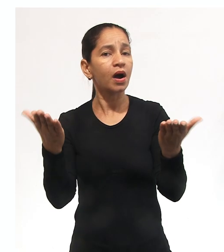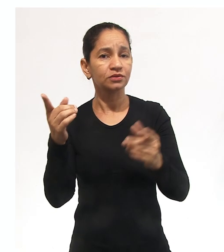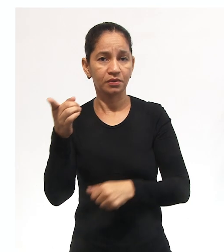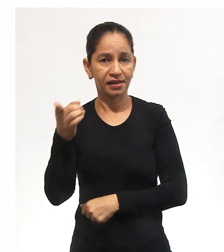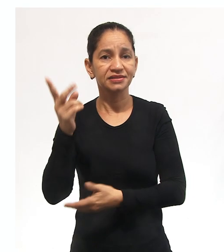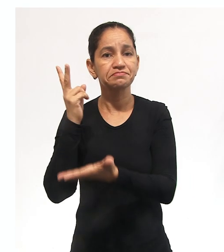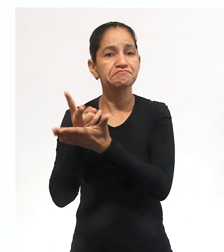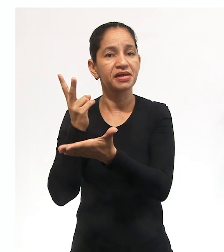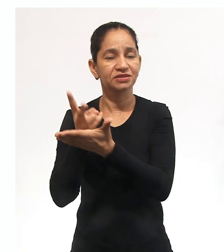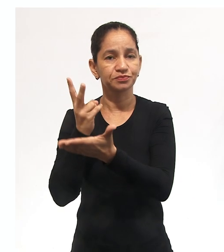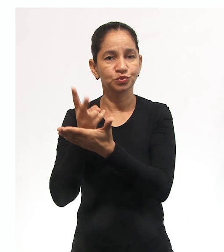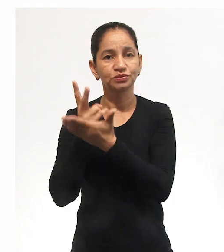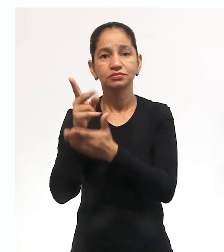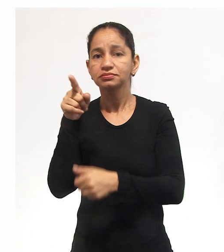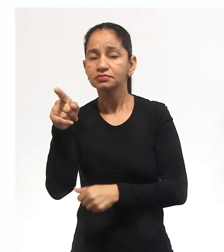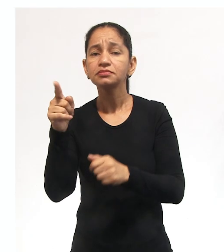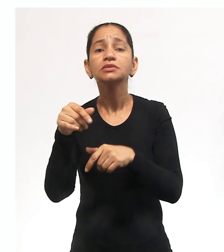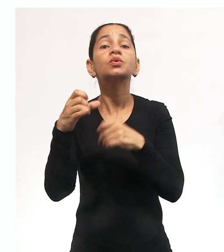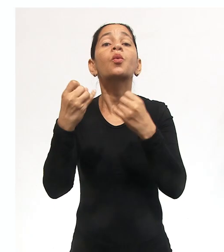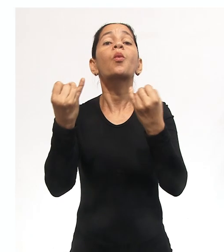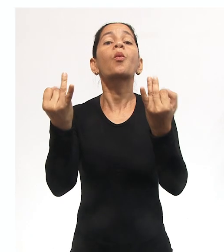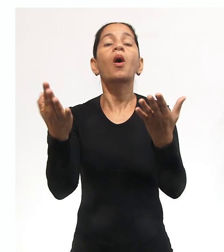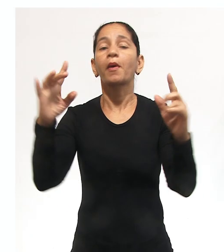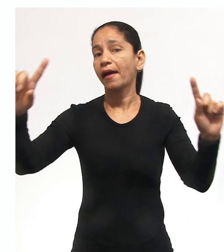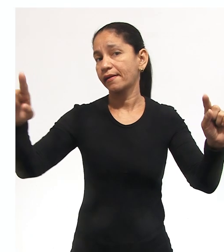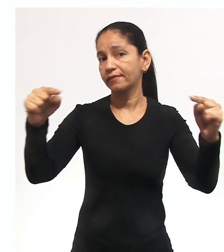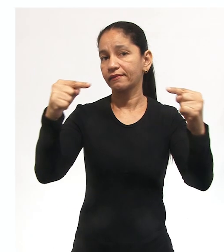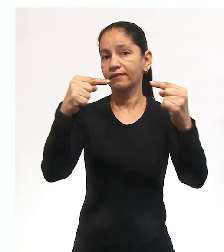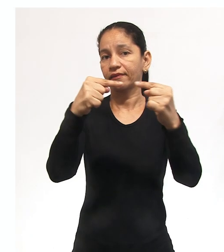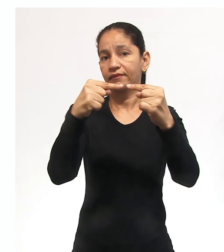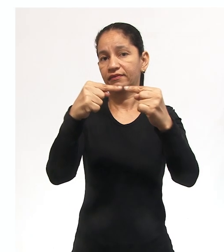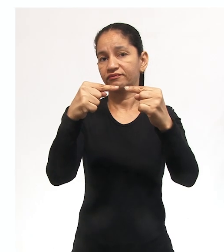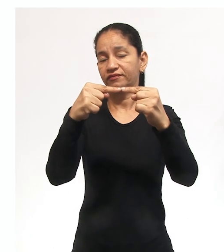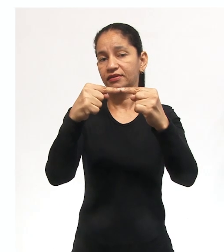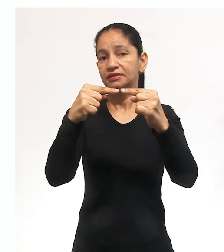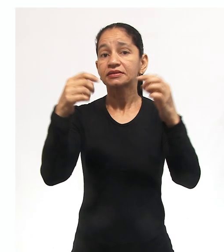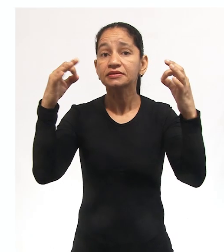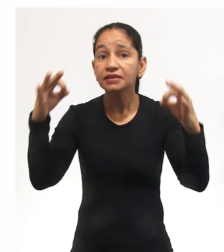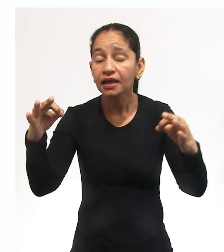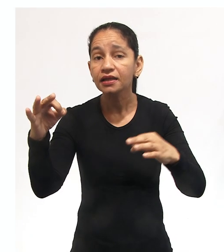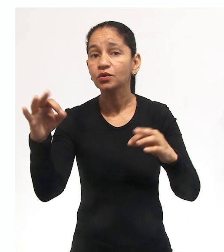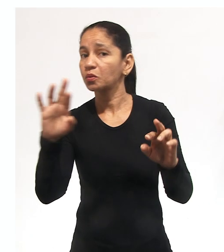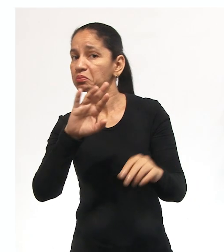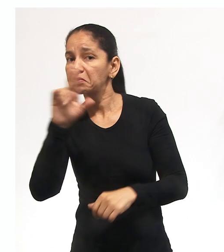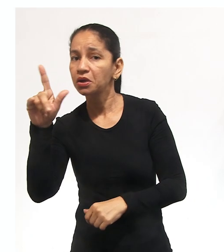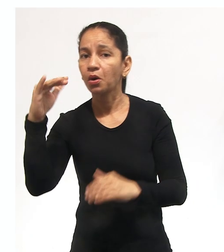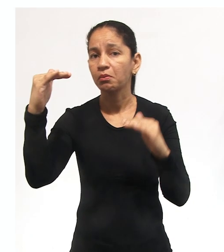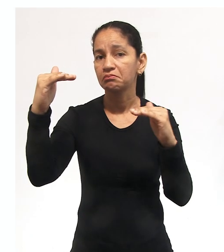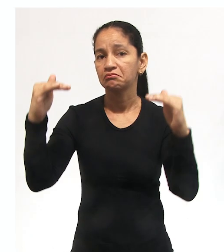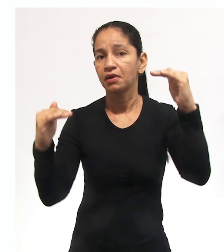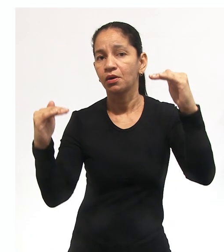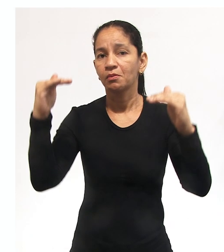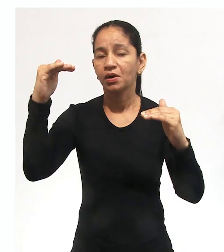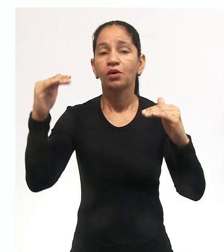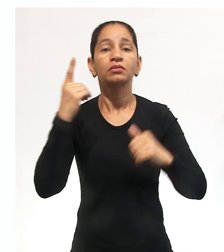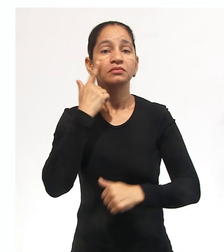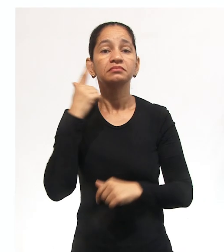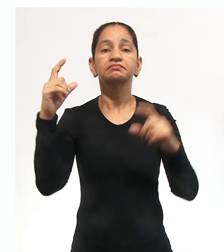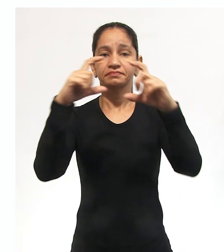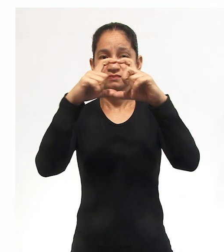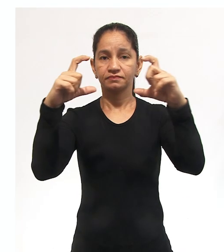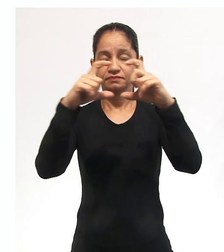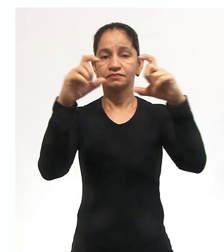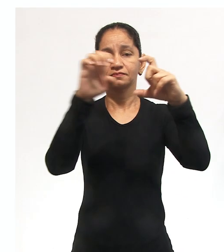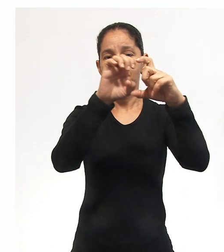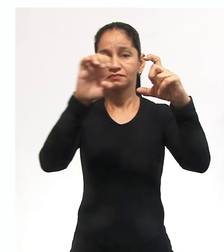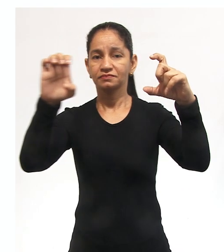1,8% ao mês ao ano? Qual seria a equivalência, né? Qual seria a taxa equivalente? Então, a gente tem aqui a nossa